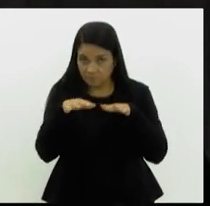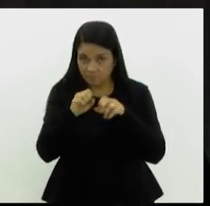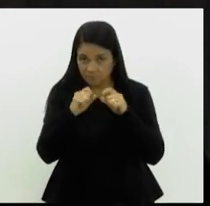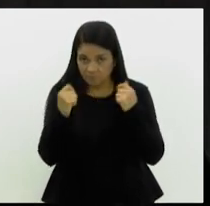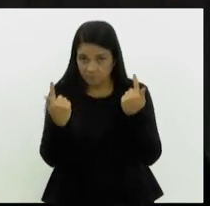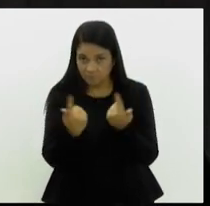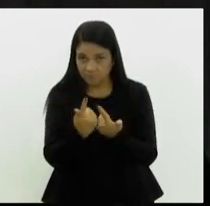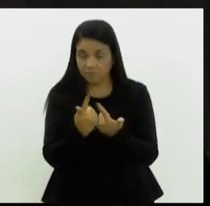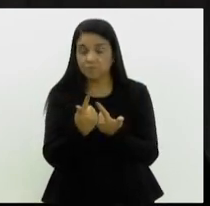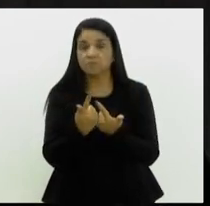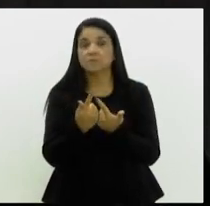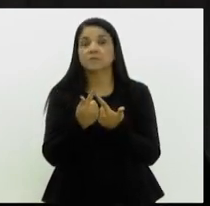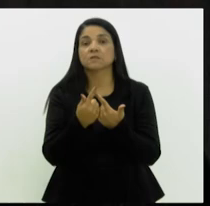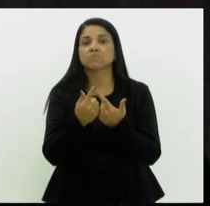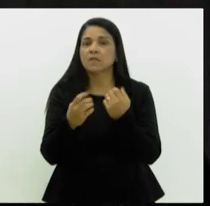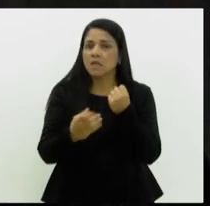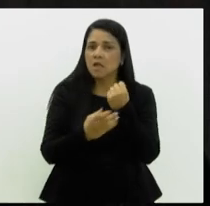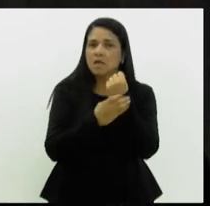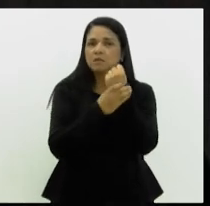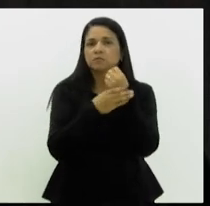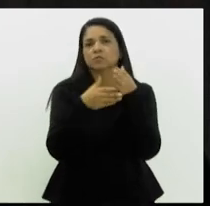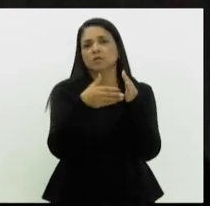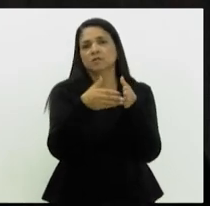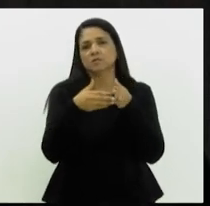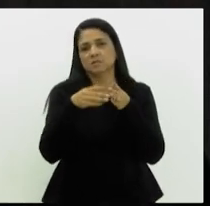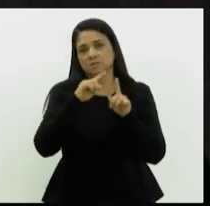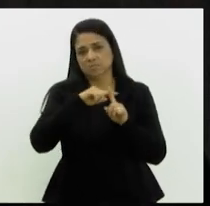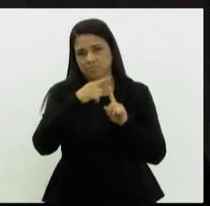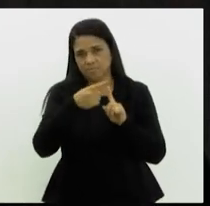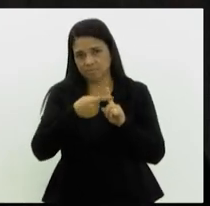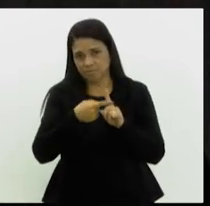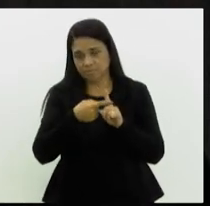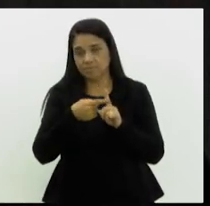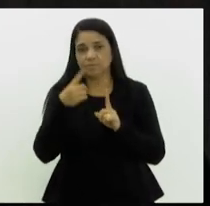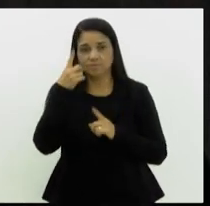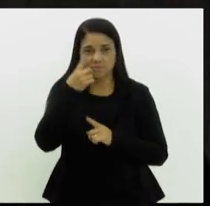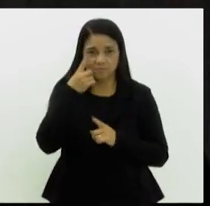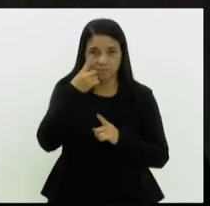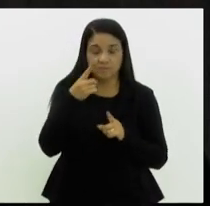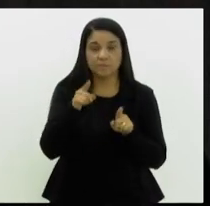garantindo assim a licença gestante de duração de 180 dias,